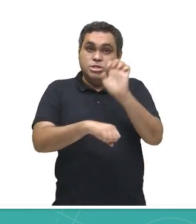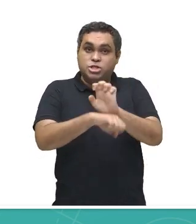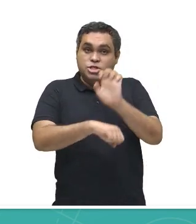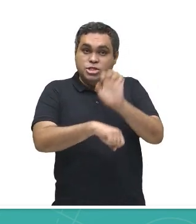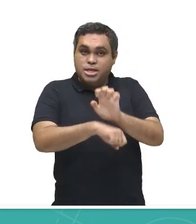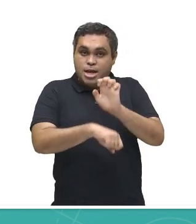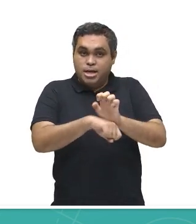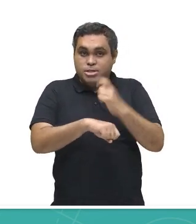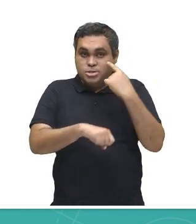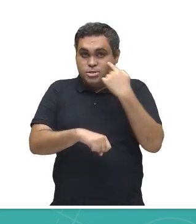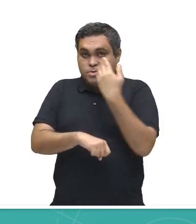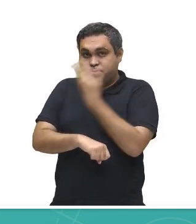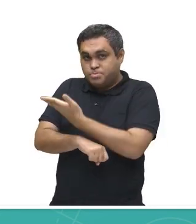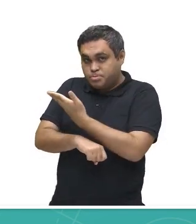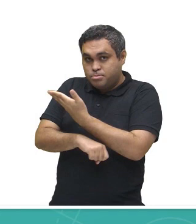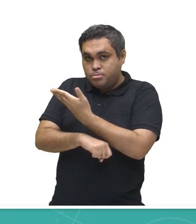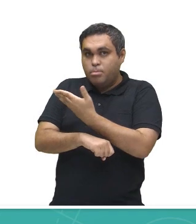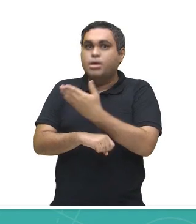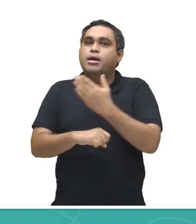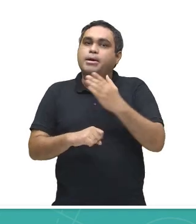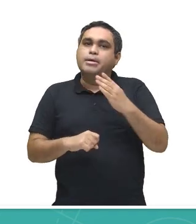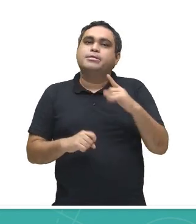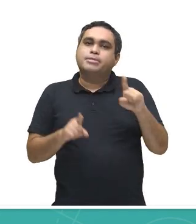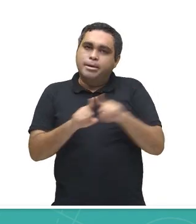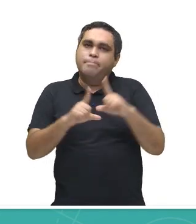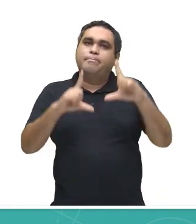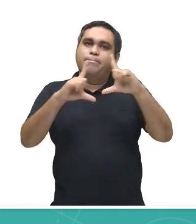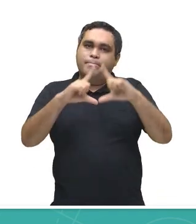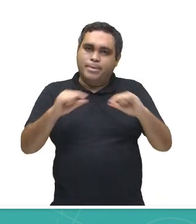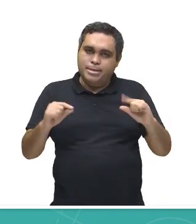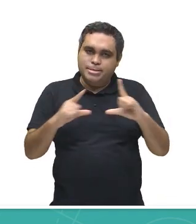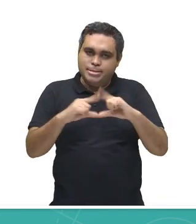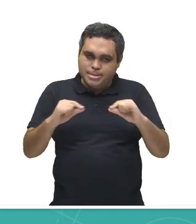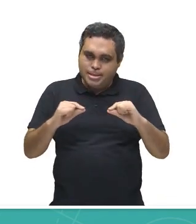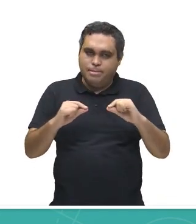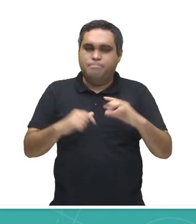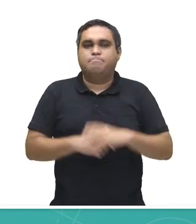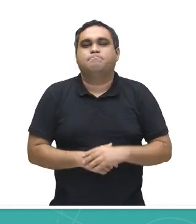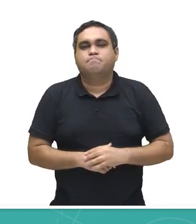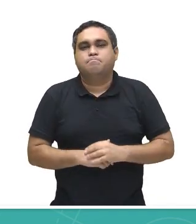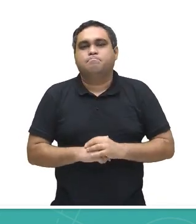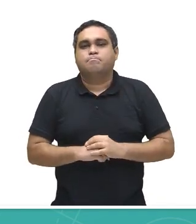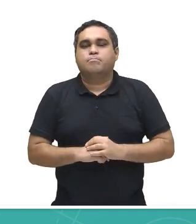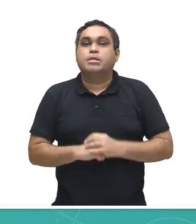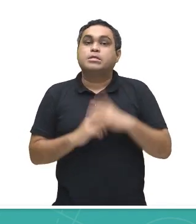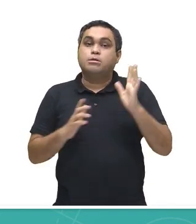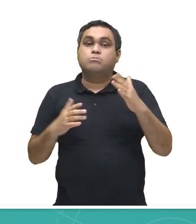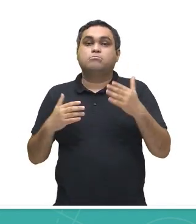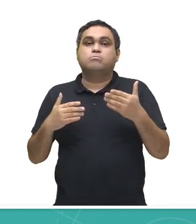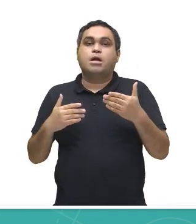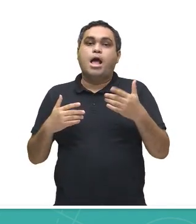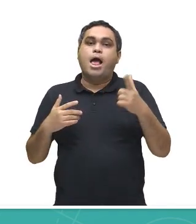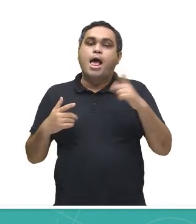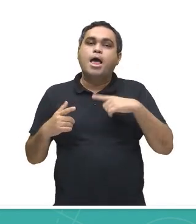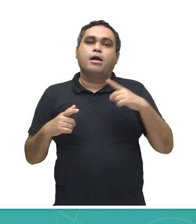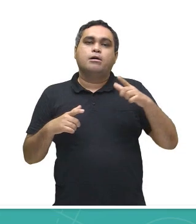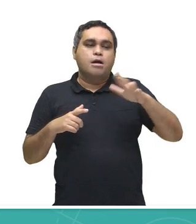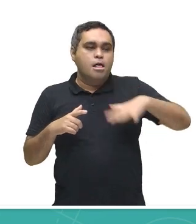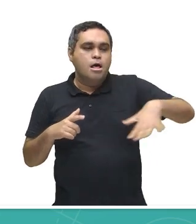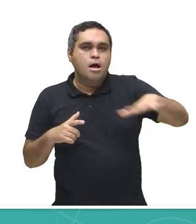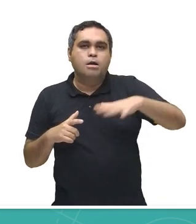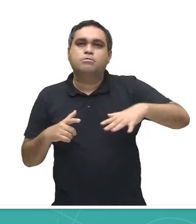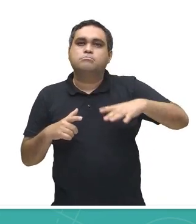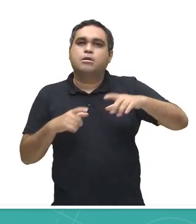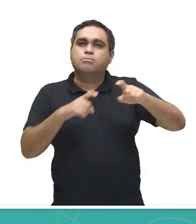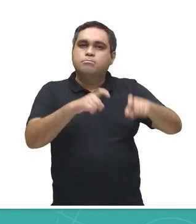Goiás e também o Distrito Federal. É uma região em plena expansão, ocupada nas últimas décadas por atividades agrícolas e